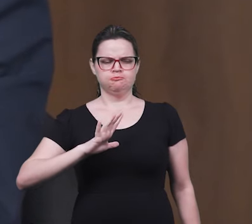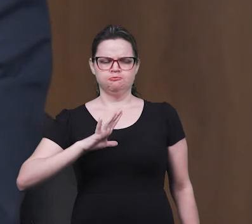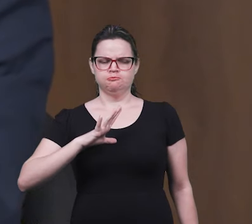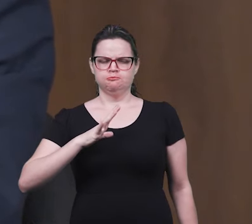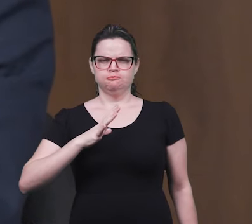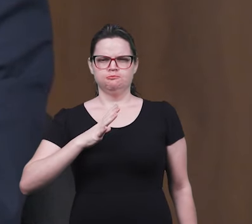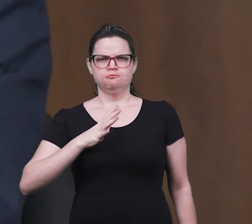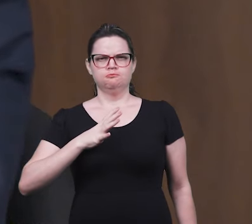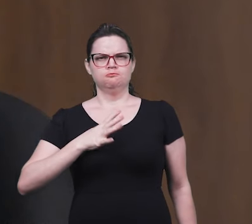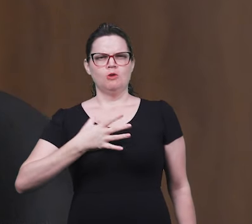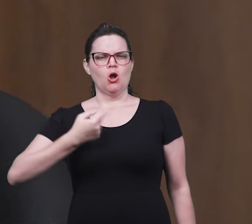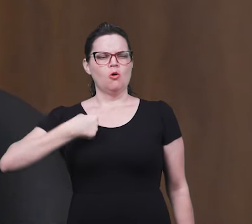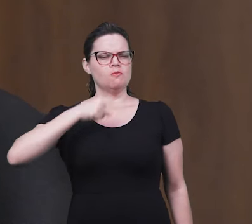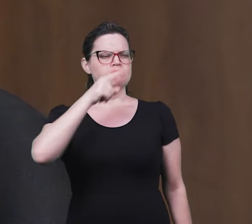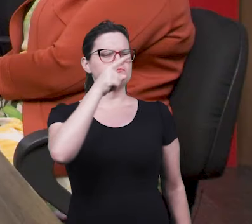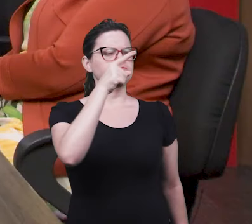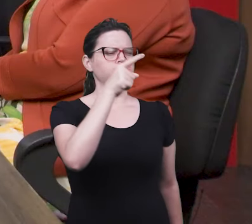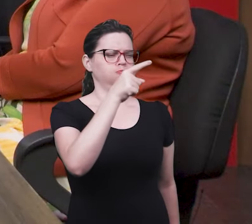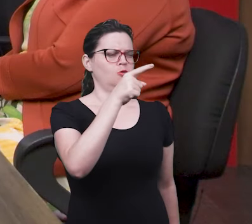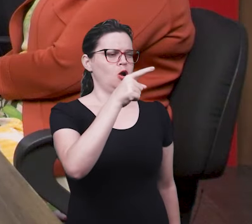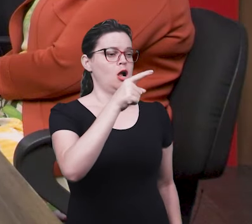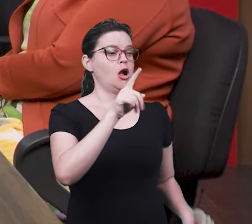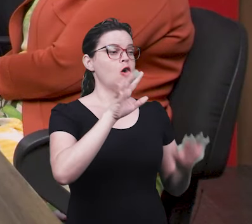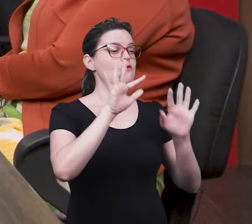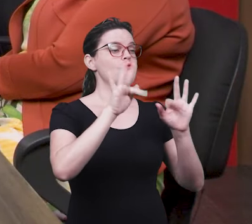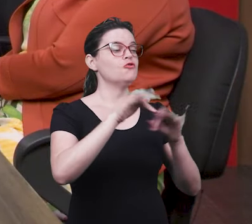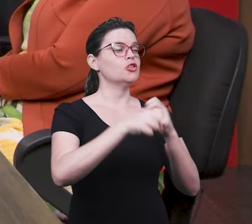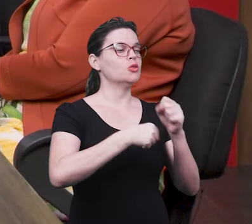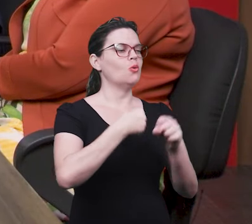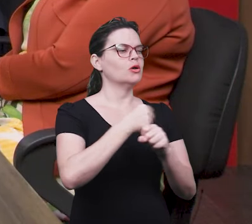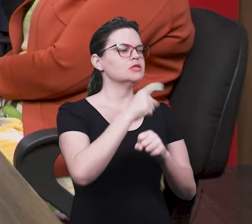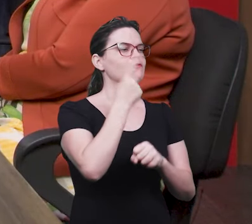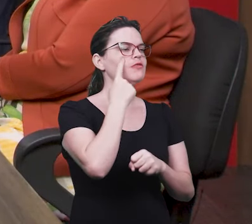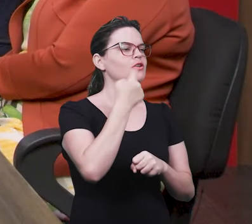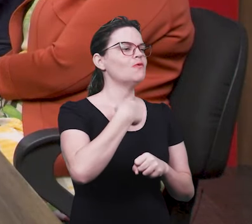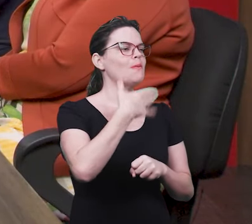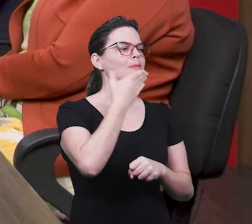eu olhei para ele, botei o dedo na cara dele e falei assim, no final do ano eu vou saber isso mais que você.